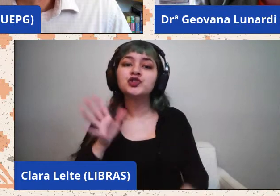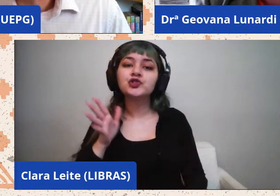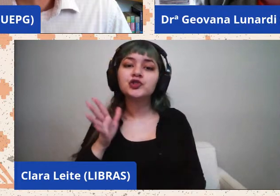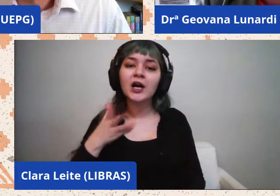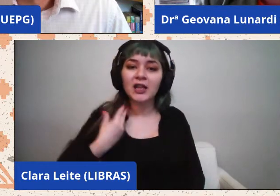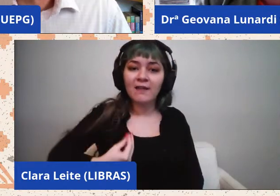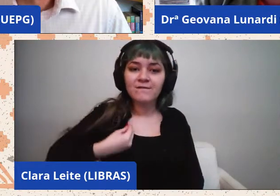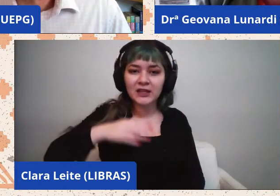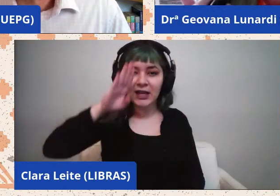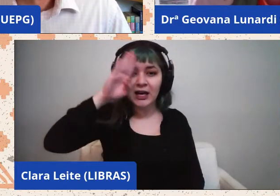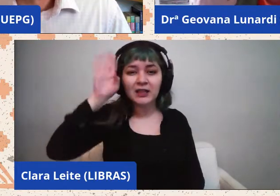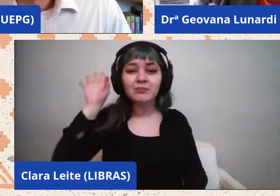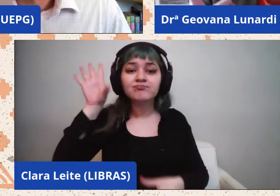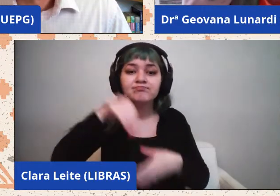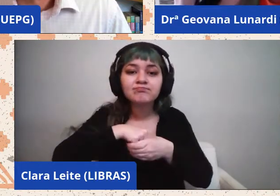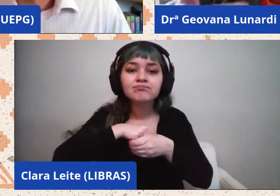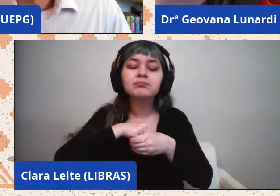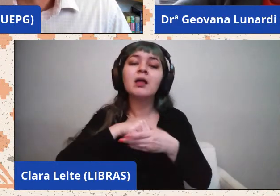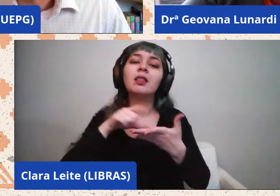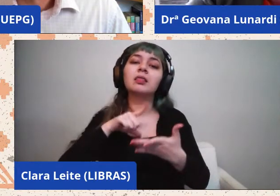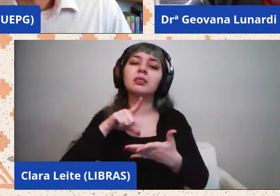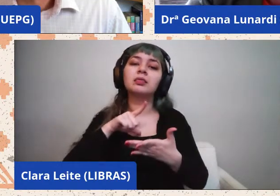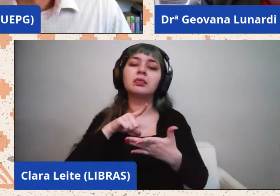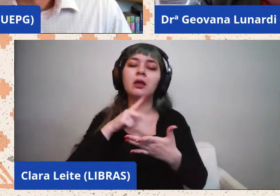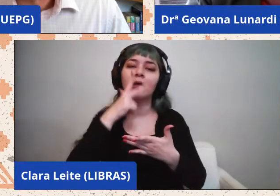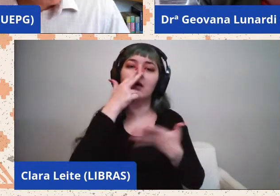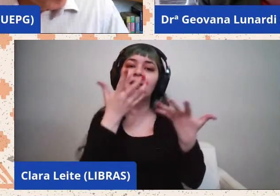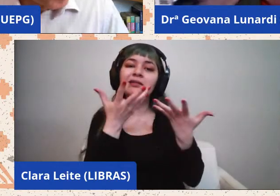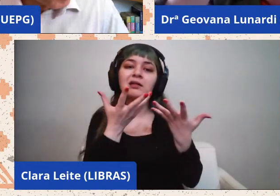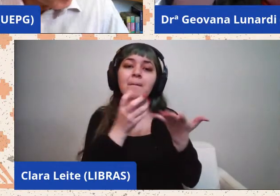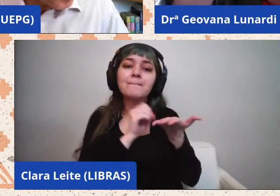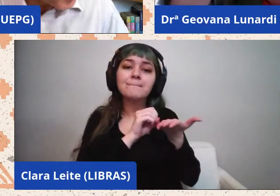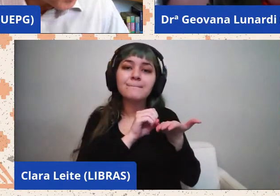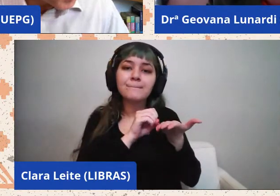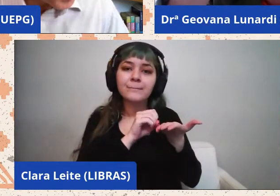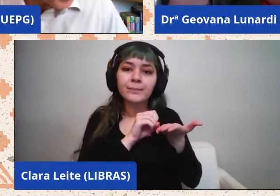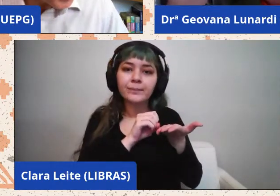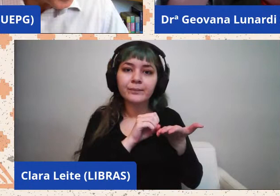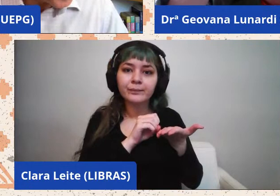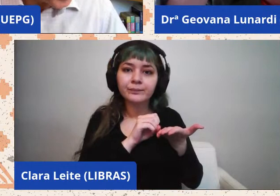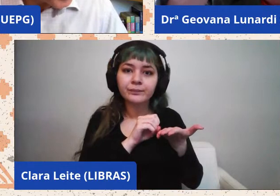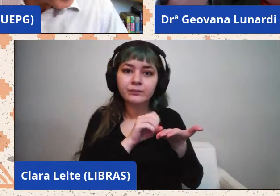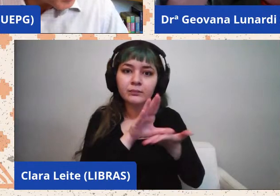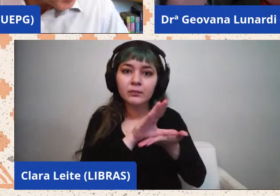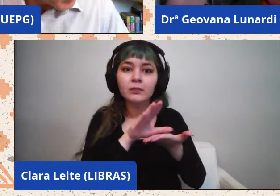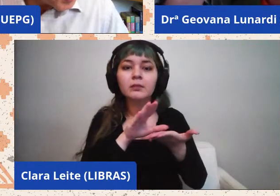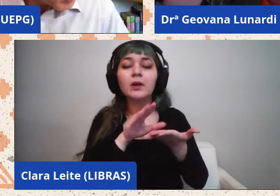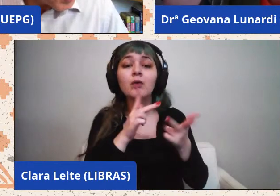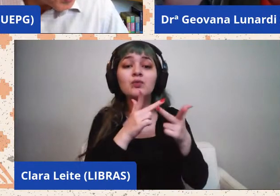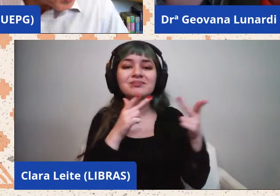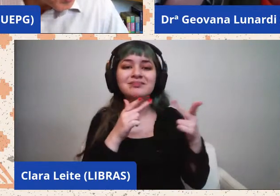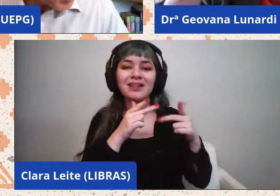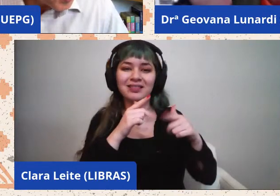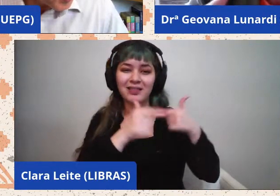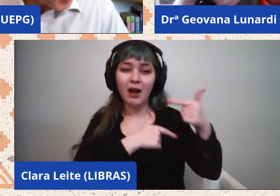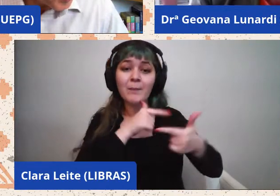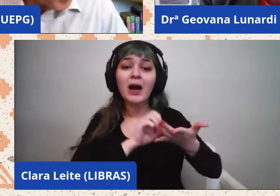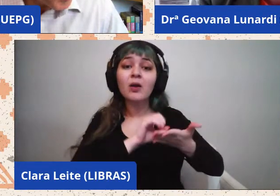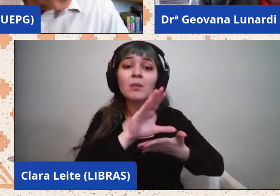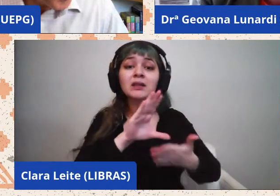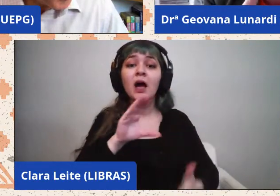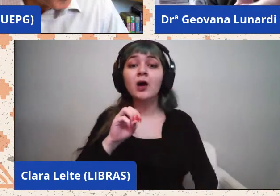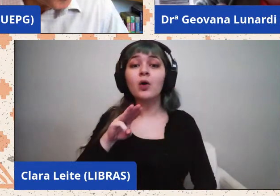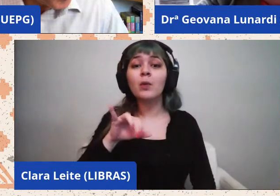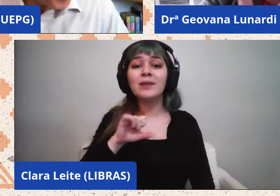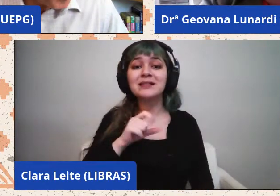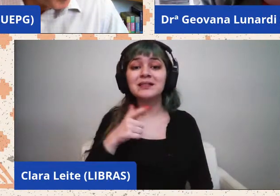vida acadêmica a submissão às comissões de ética, né? Mas essa